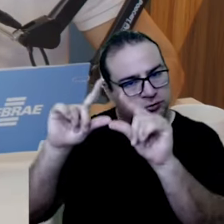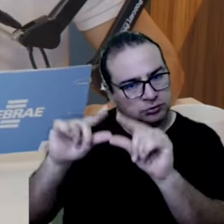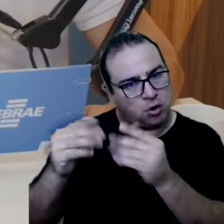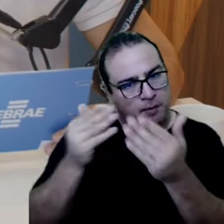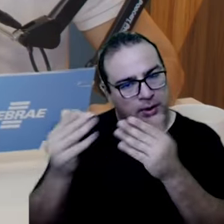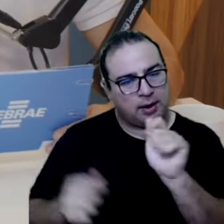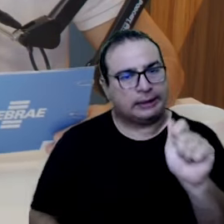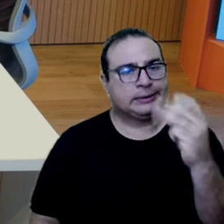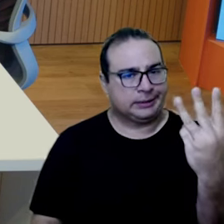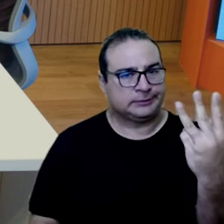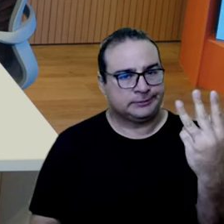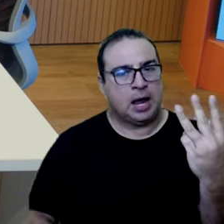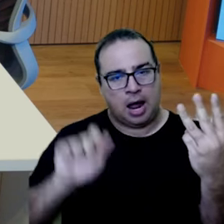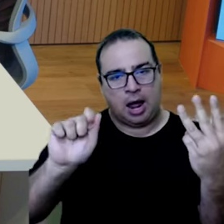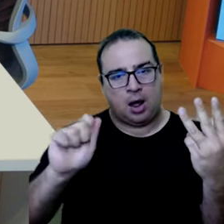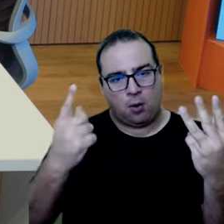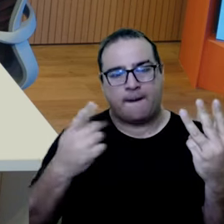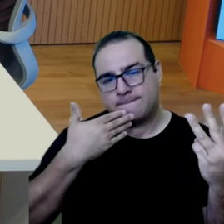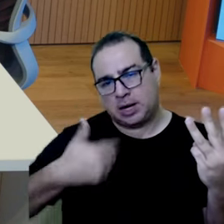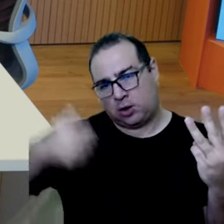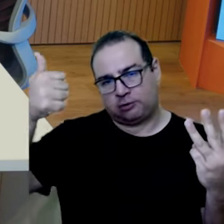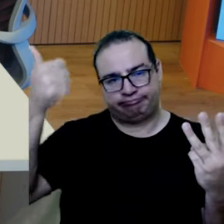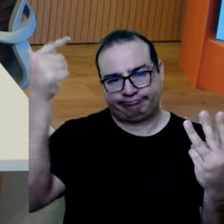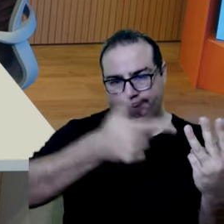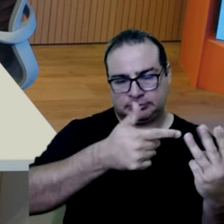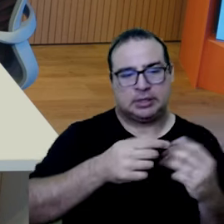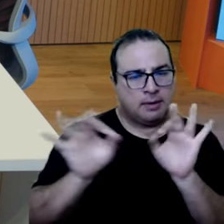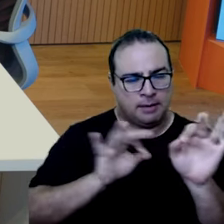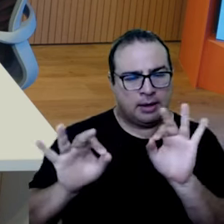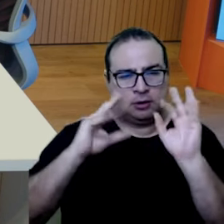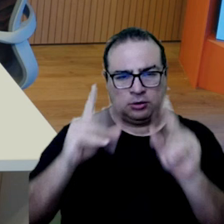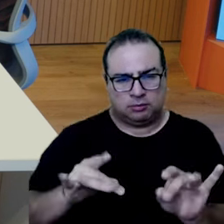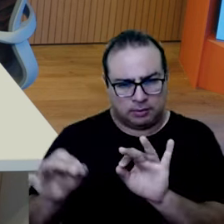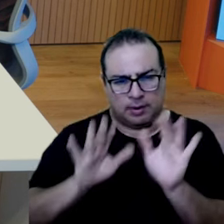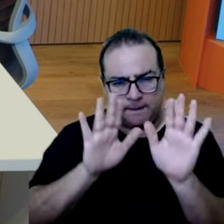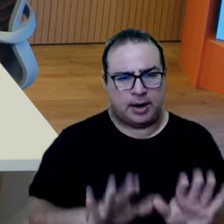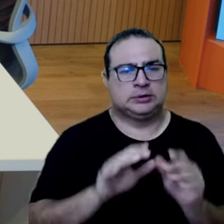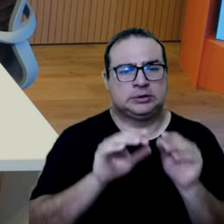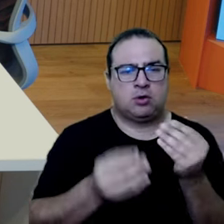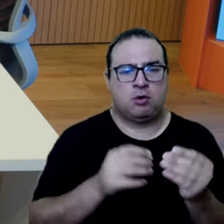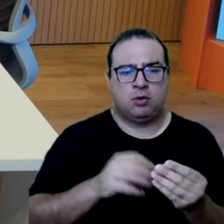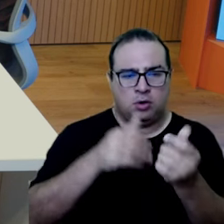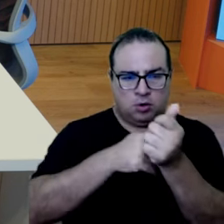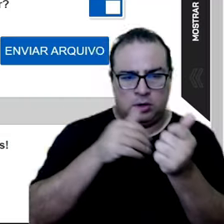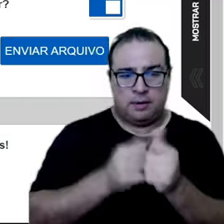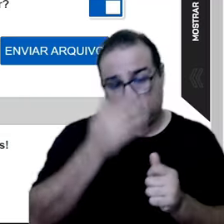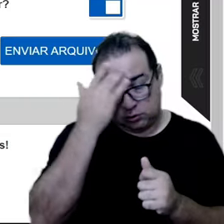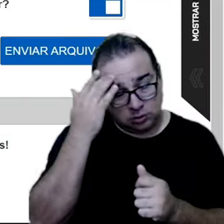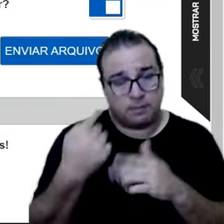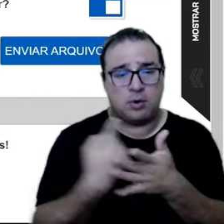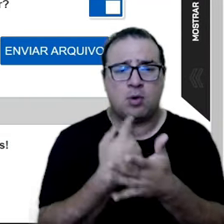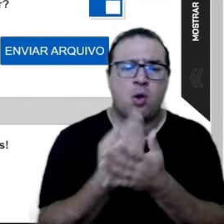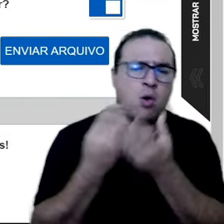do que no A3 né ex muito menor isso é muito menor né você faz aqui a carga e deixa ele aí e pronto a senha fica aqui o cliente já